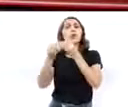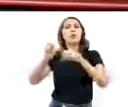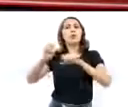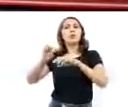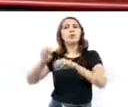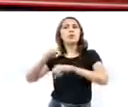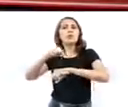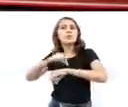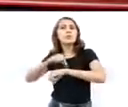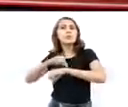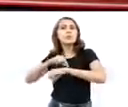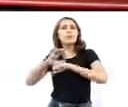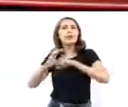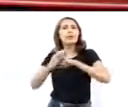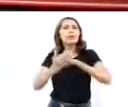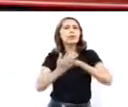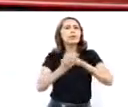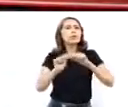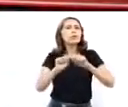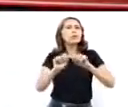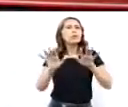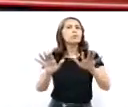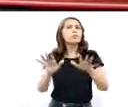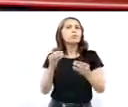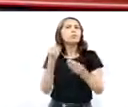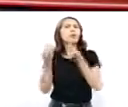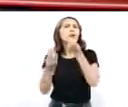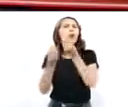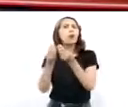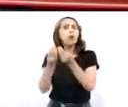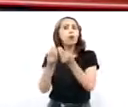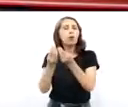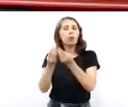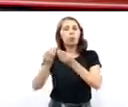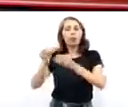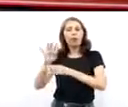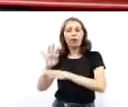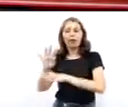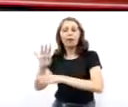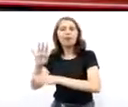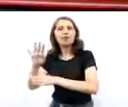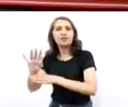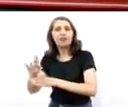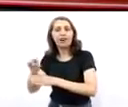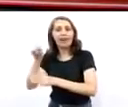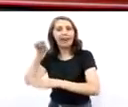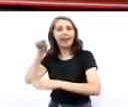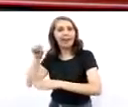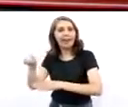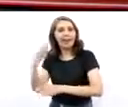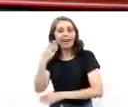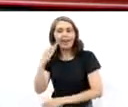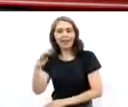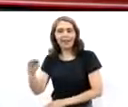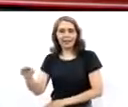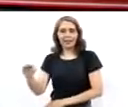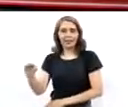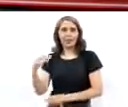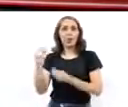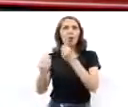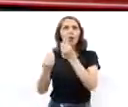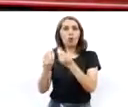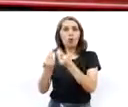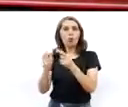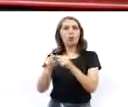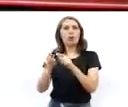remotamente, em tempos de pandemia? Como é que a gente ensina? Como é que a gente faz parte da vida da criança, do adolescente, do jovem, do